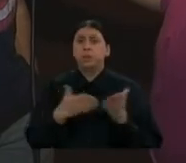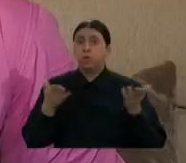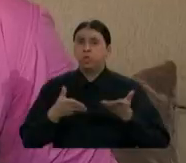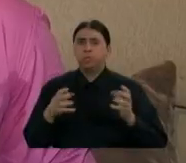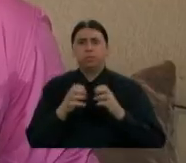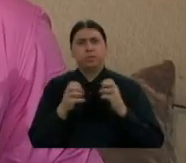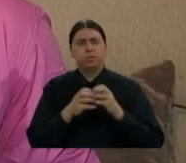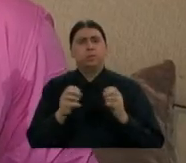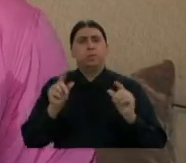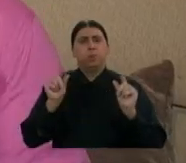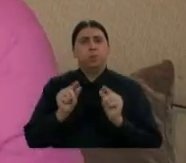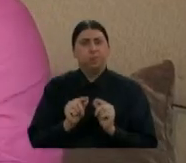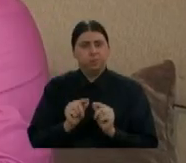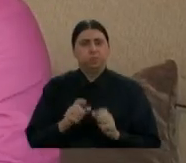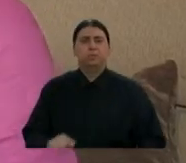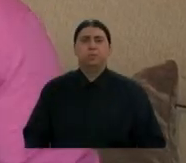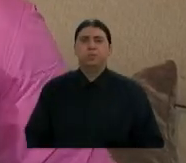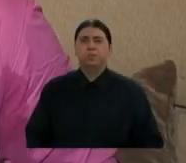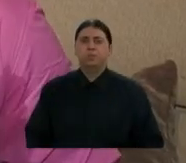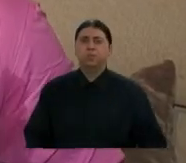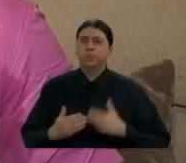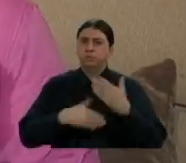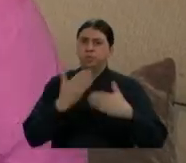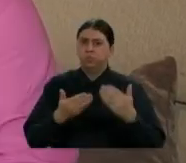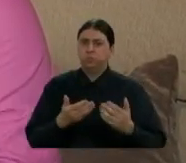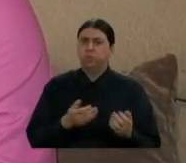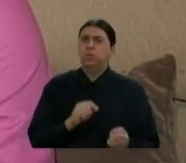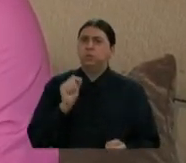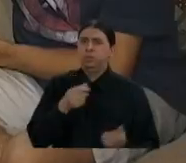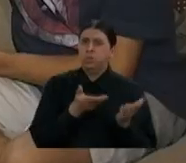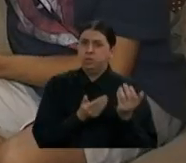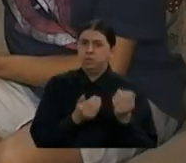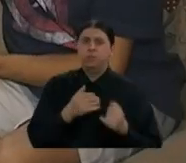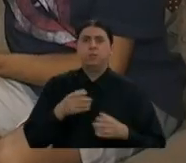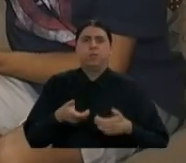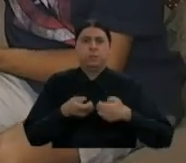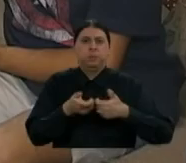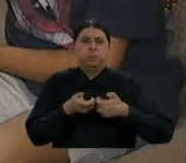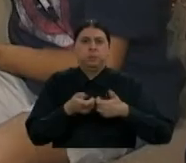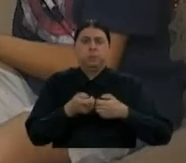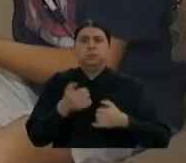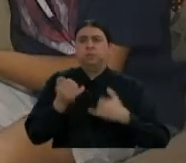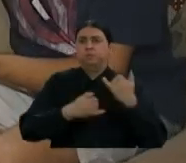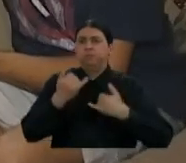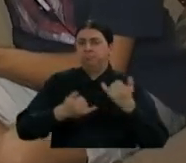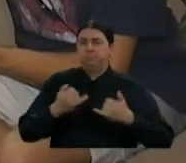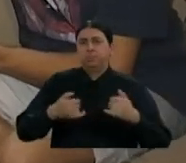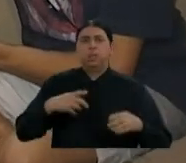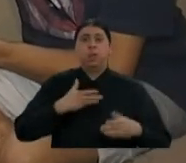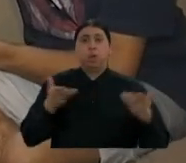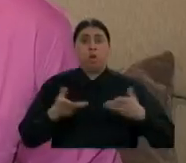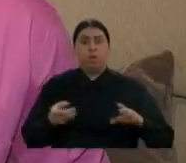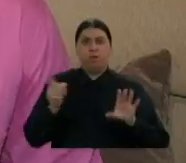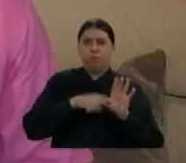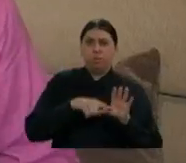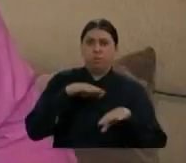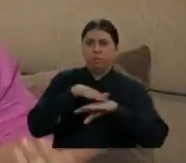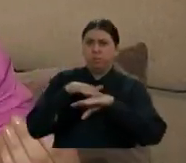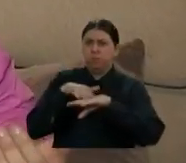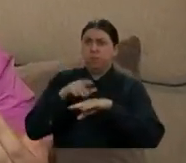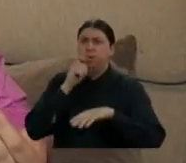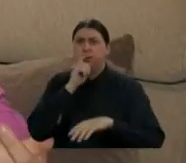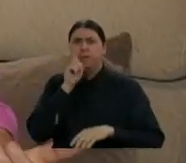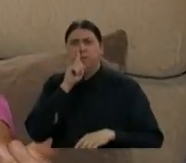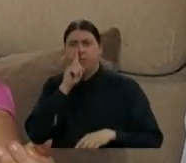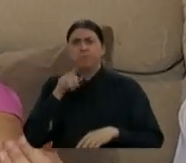bom quanto ele jogava videogame volta a conversar com os pais